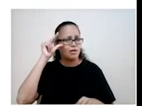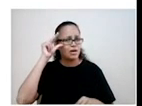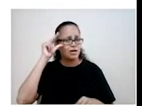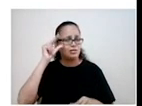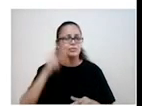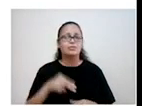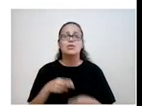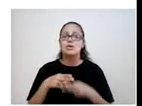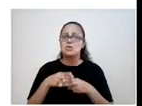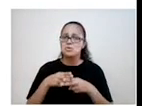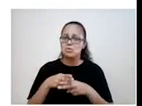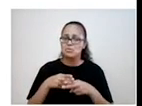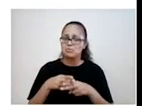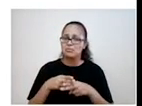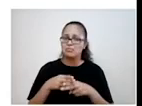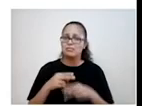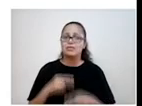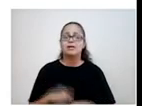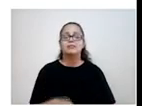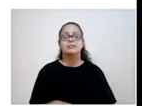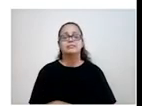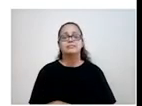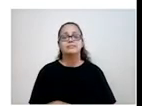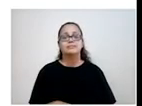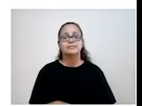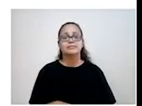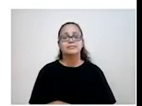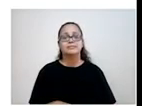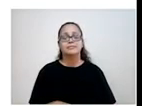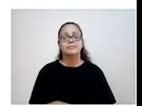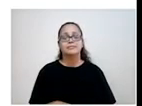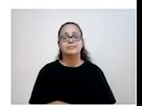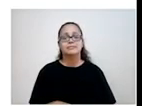pontas. É na imagem à esquerda.